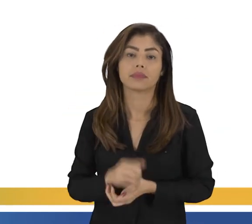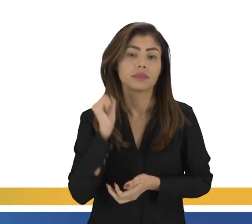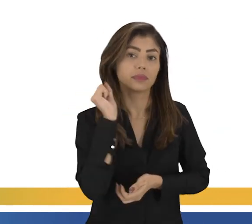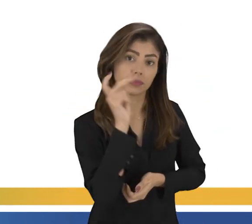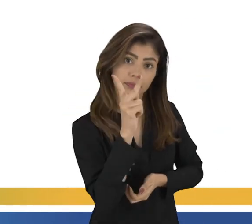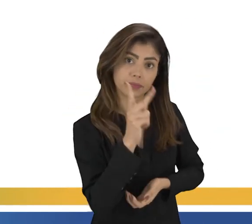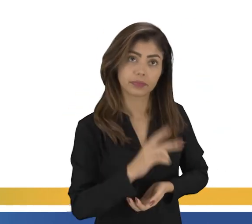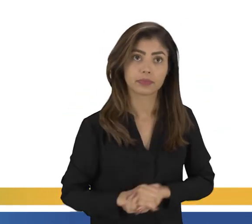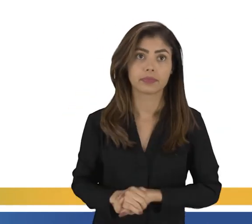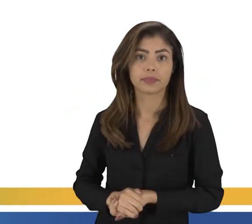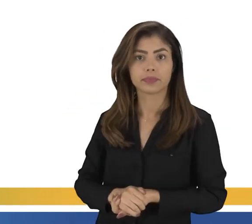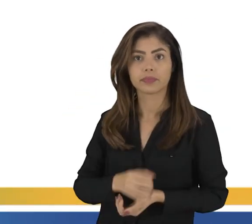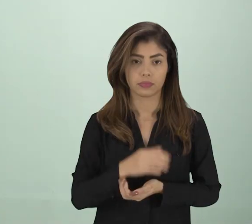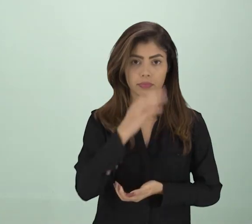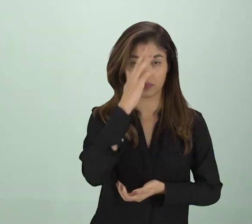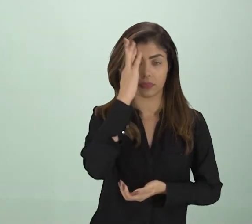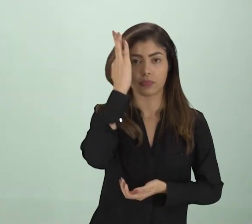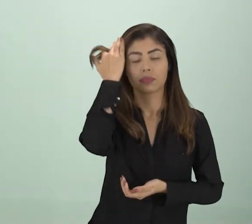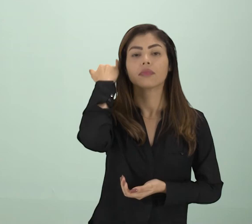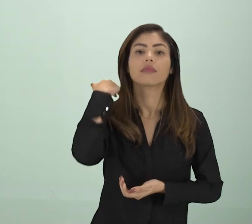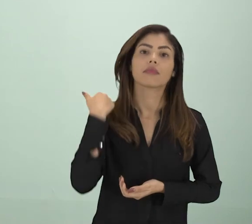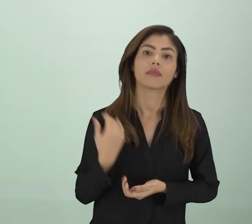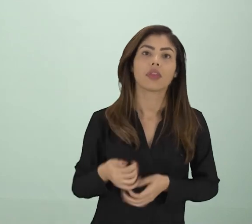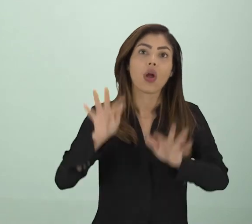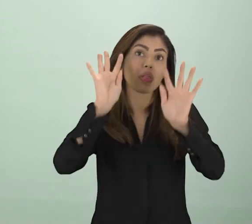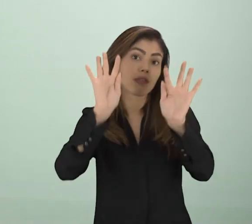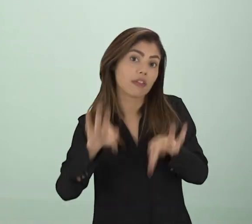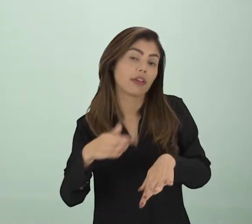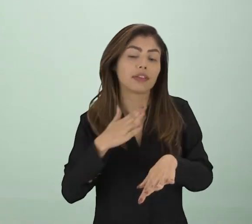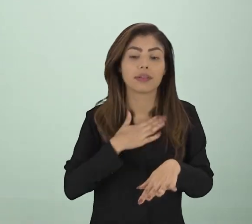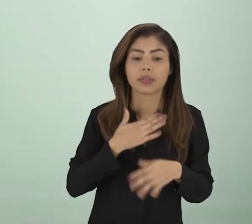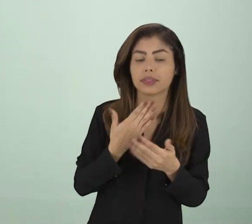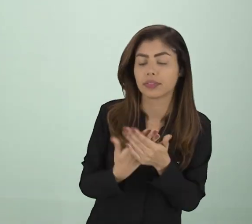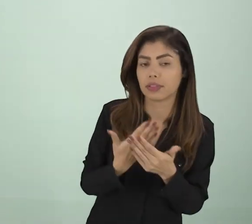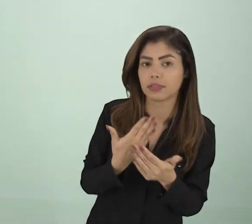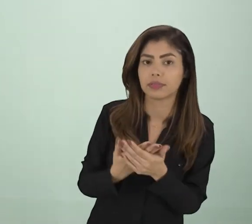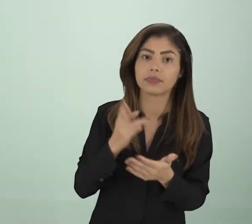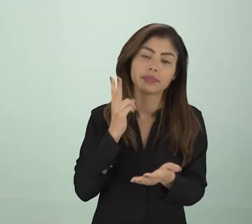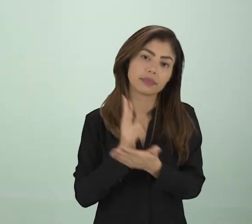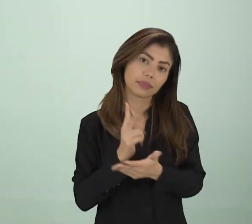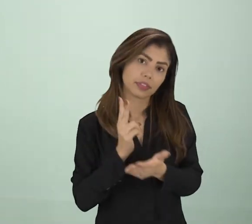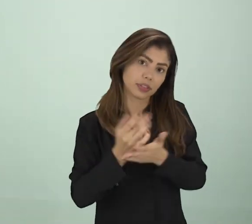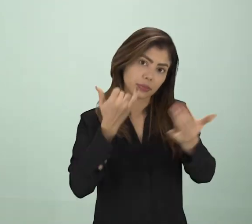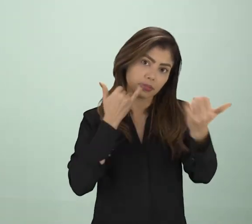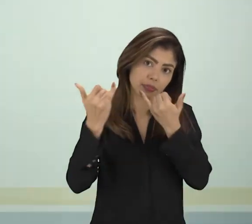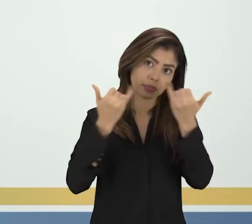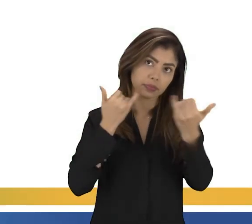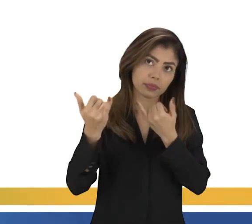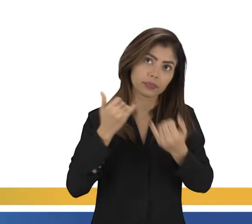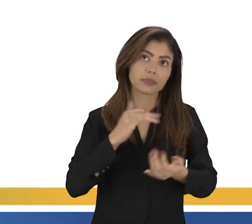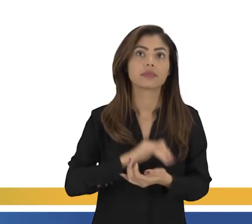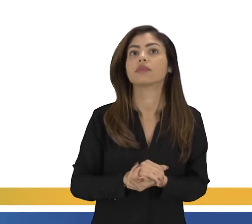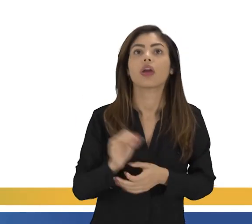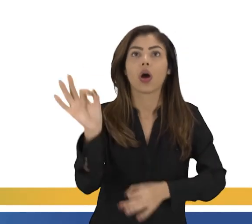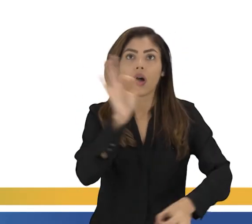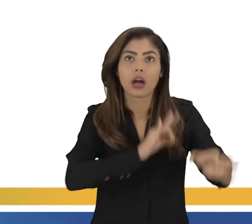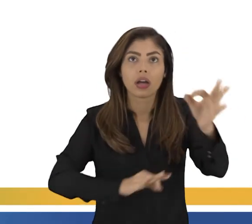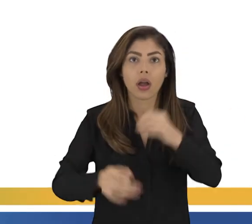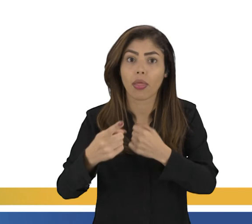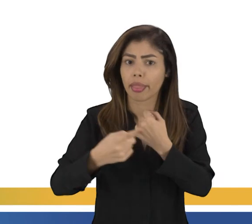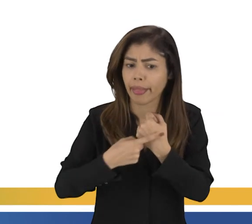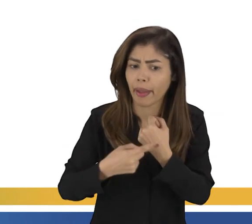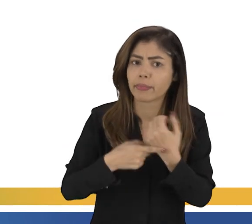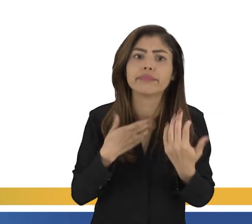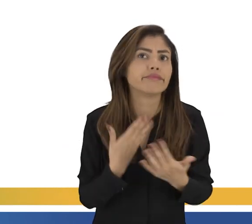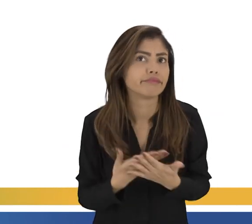Ok, gente? Beleza. Sempre no final das minhas aulas, né? Sempre essa informação. Organize seu tempo de estudo,